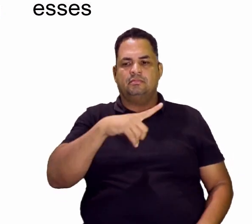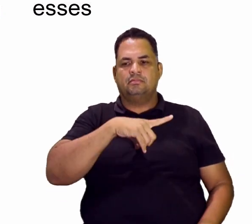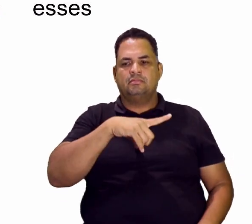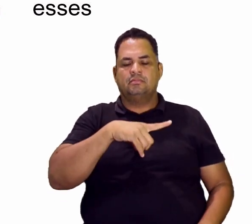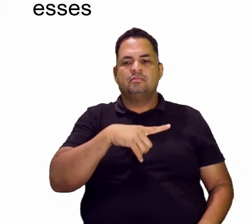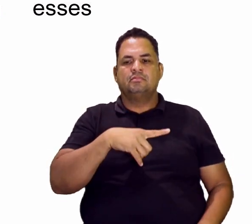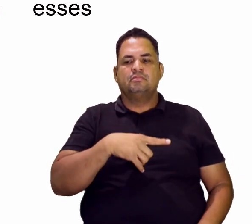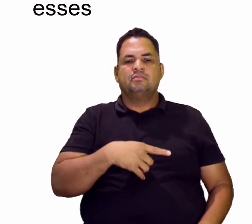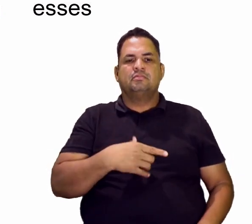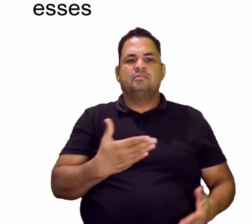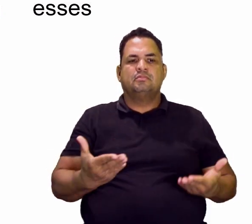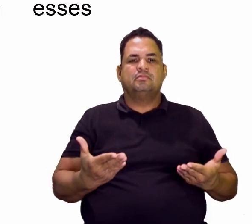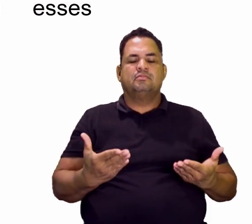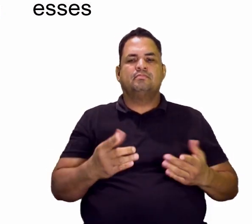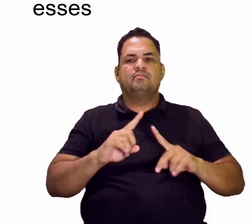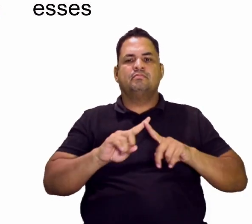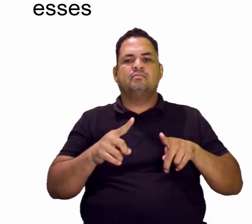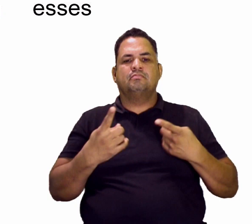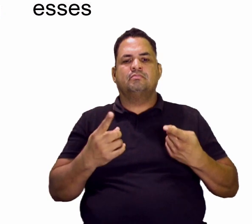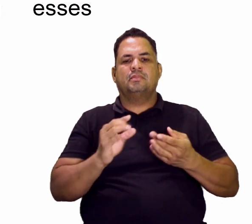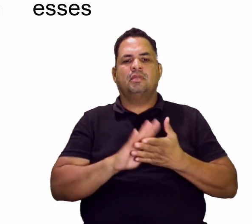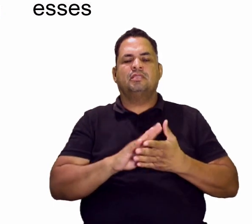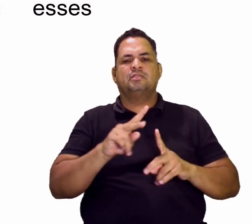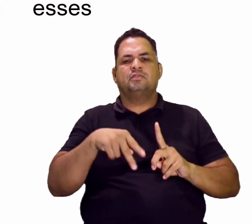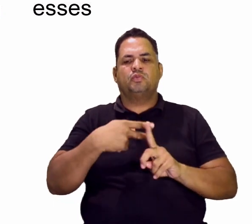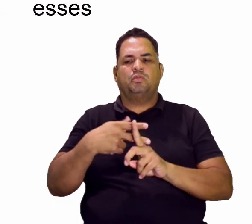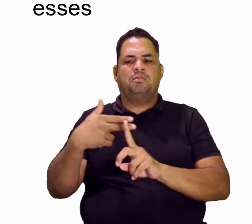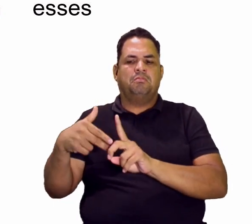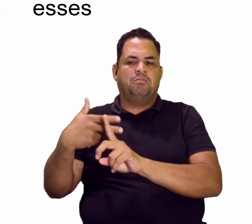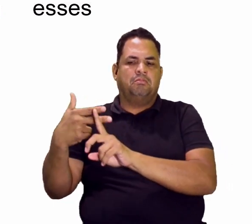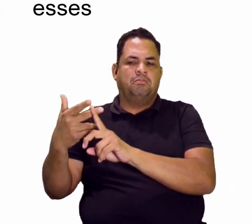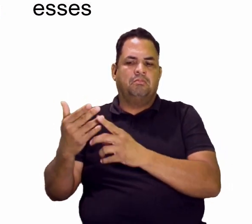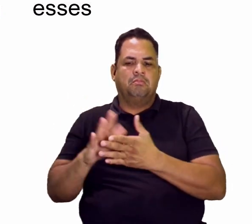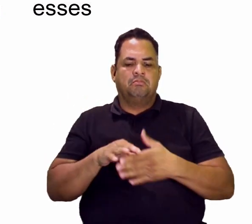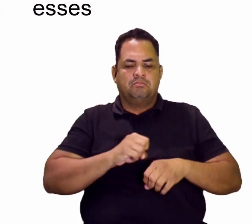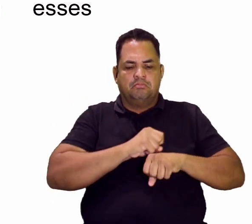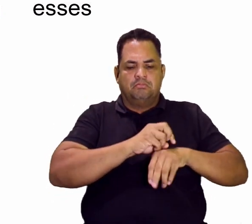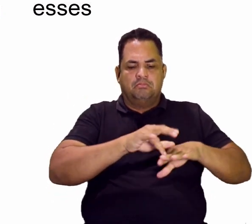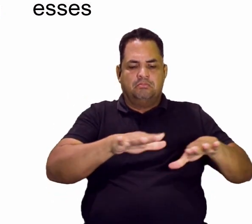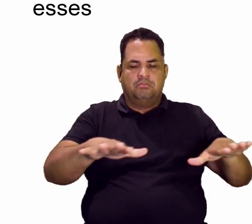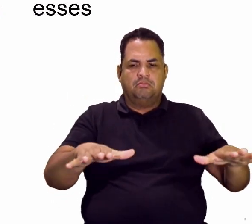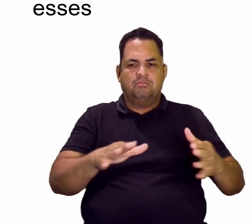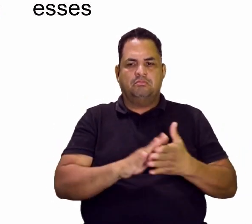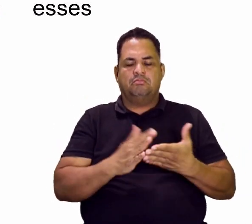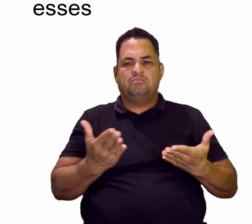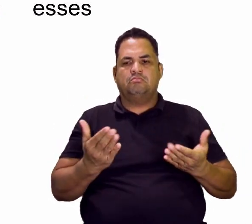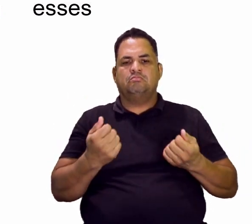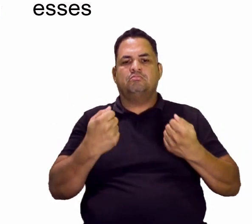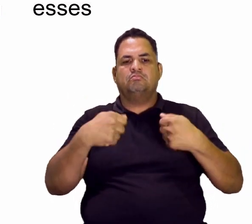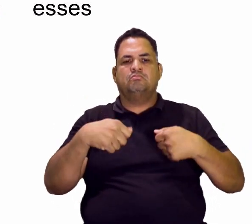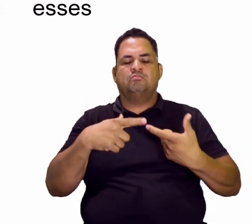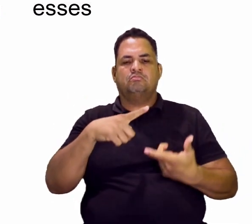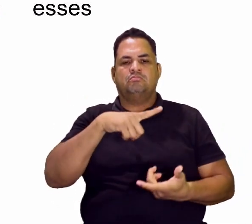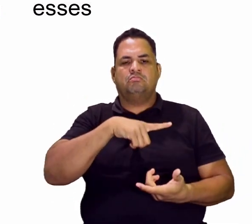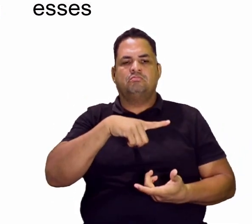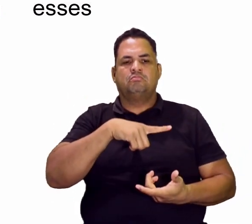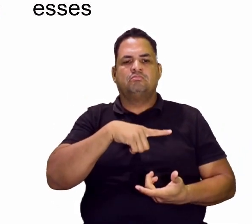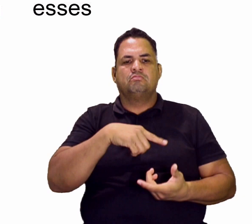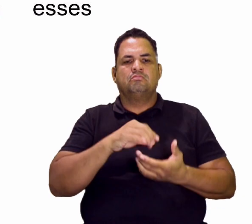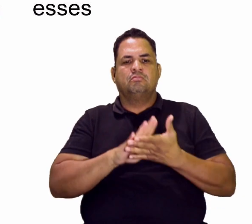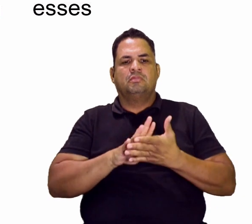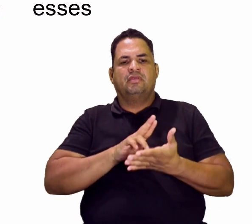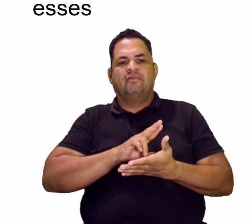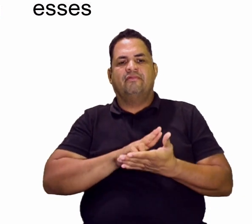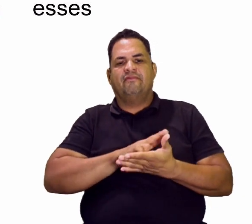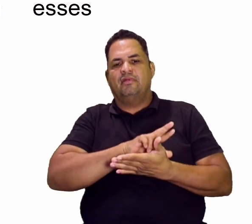essa questão, né? Mas se eles se duplicam, né? E há situações em que eles podem ter essa questão